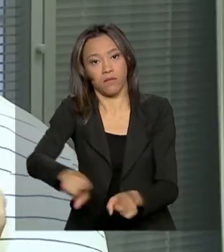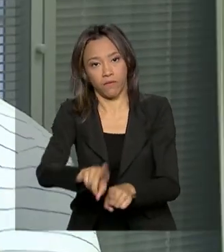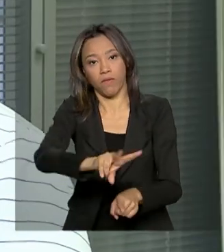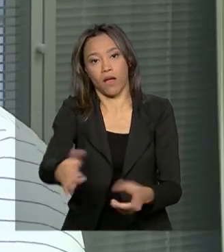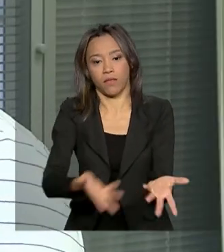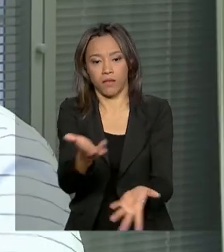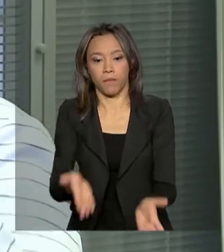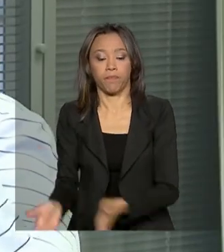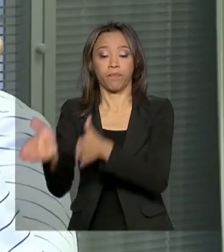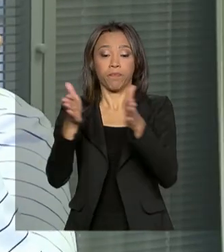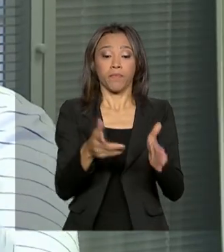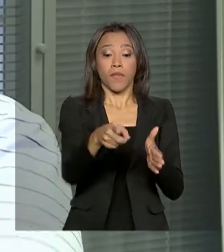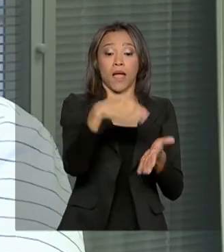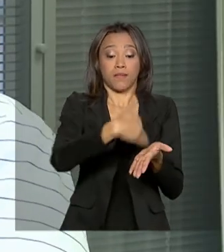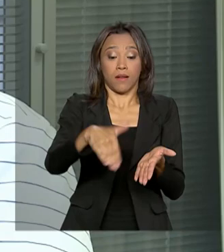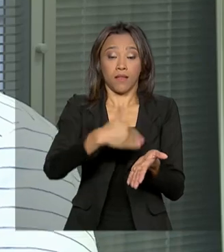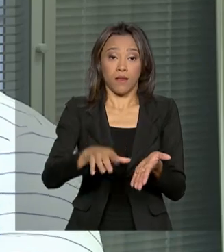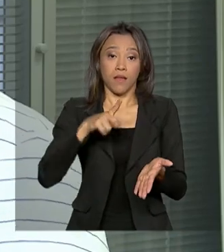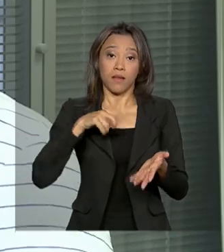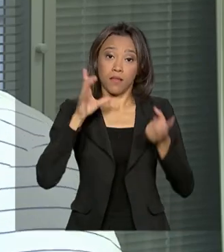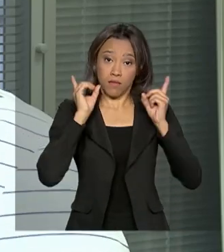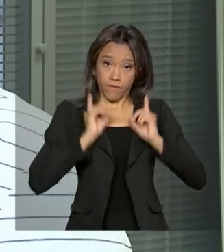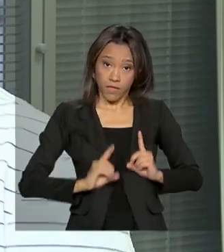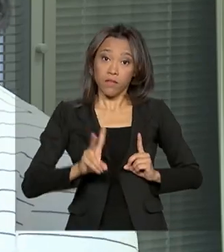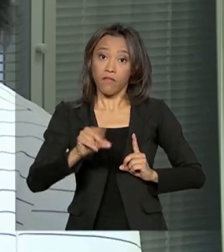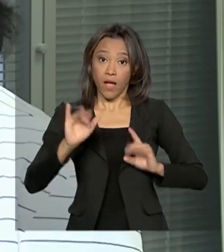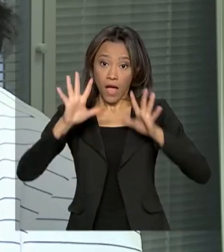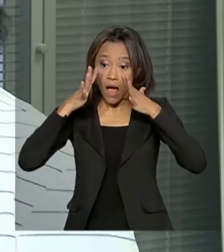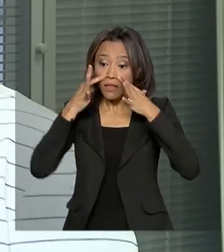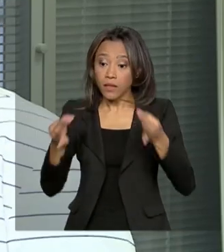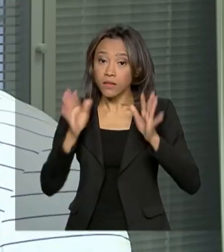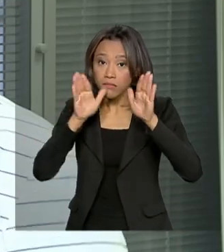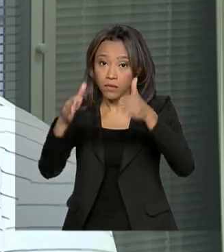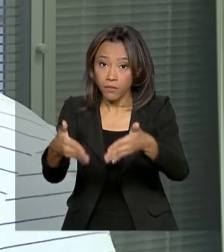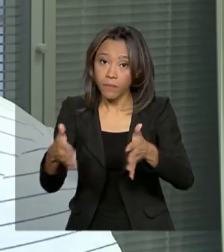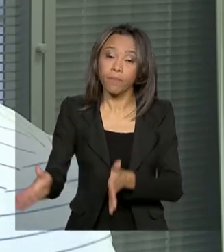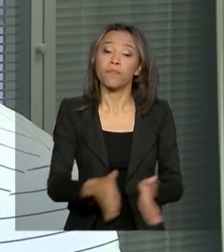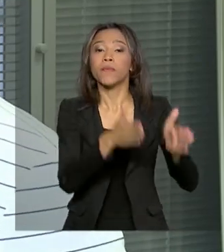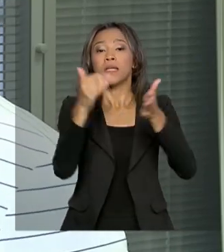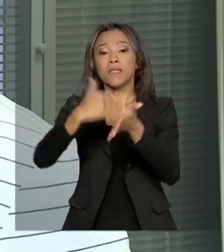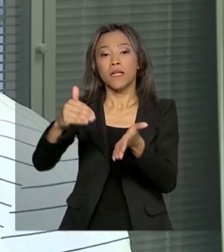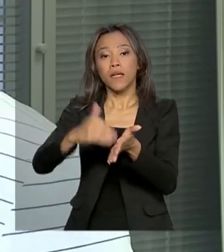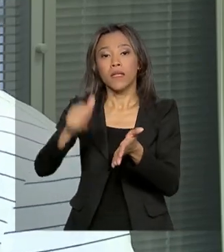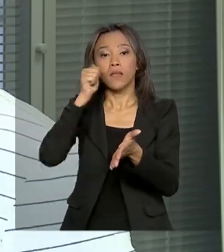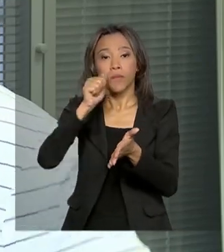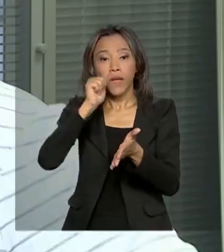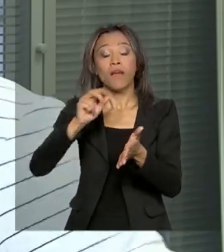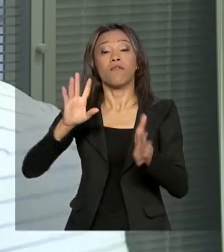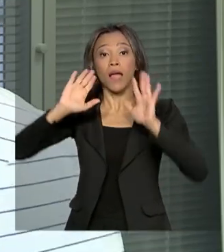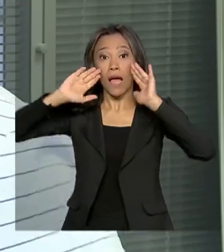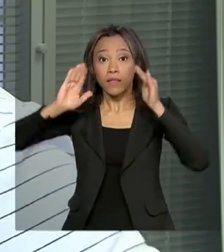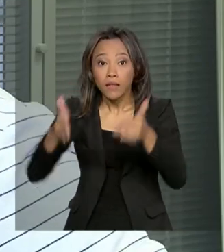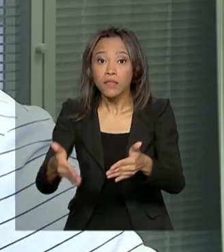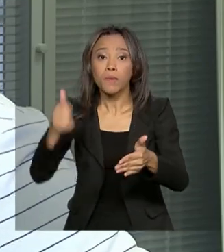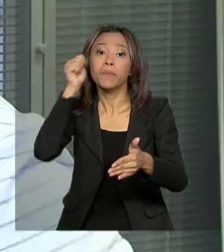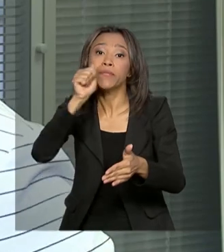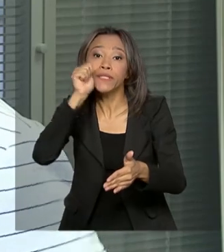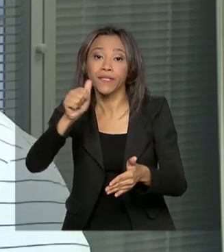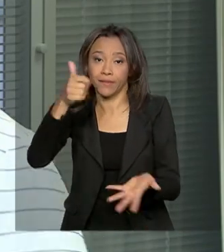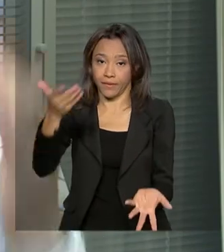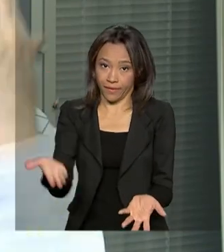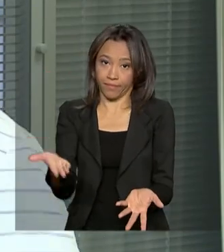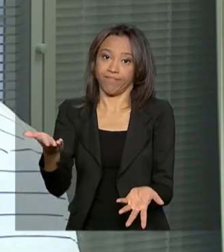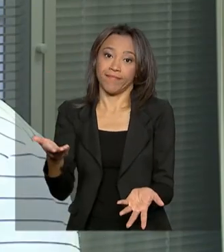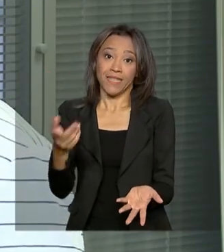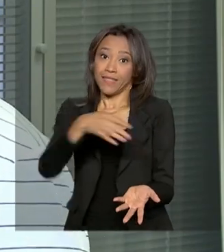Pessoa com Deficiência vai priorizar a criança com deficiência. A Secretaria da Mulher vai trabalhar a violência contra a menina. Eu não posso falar de violência